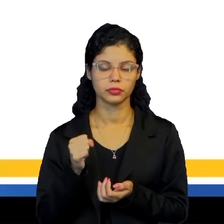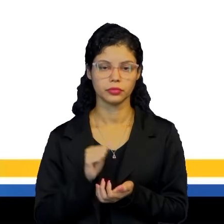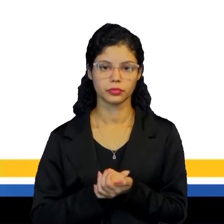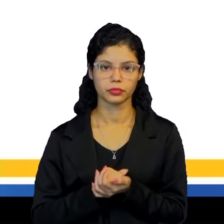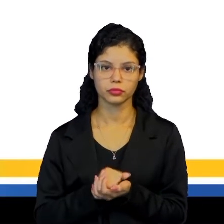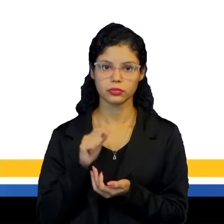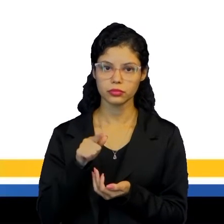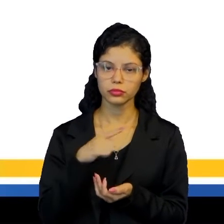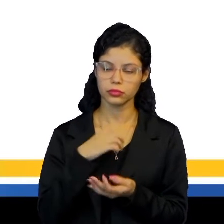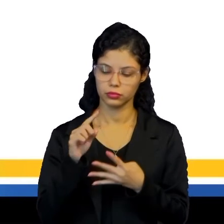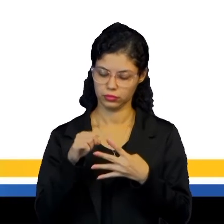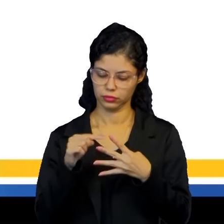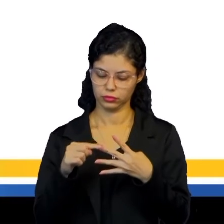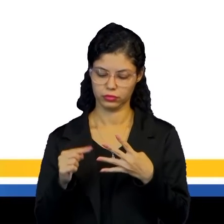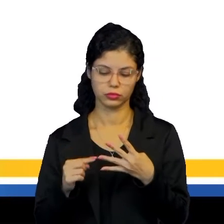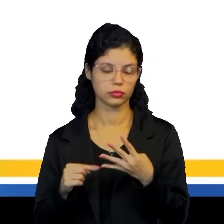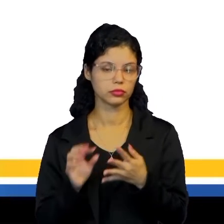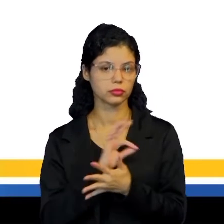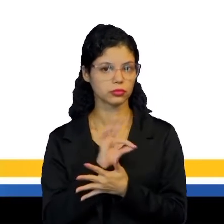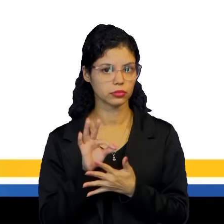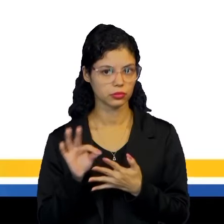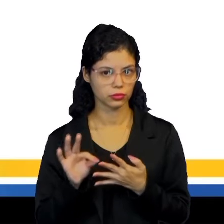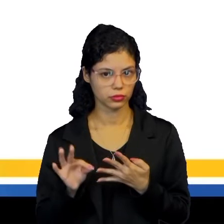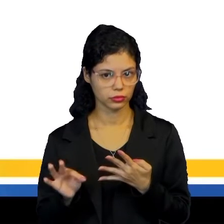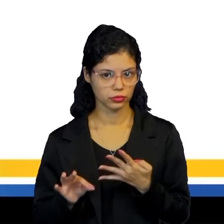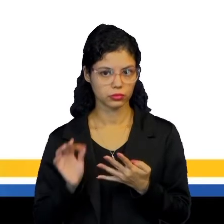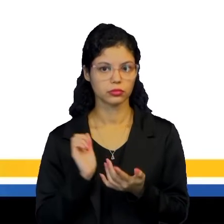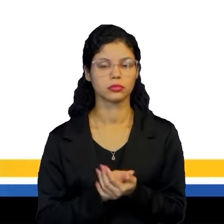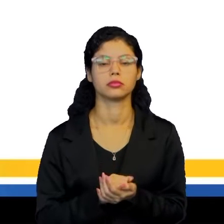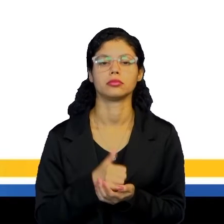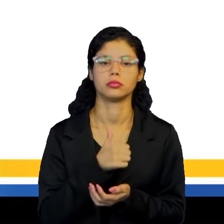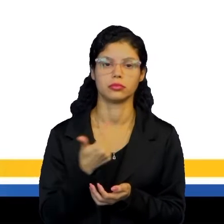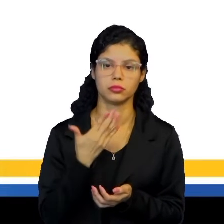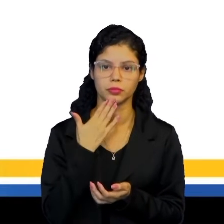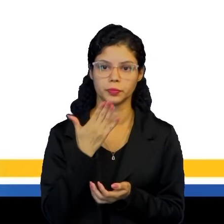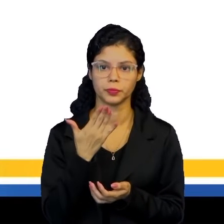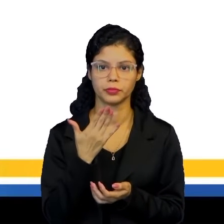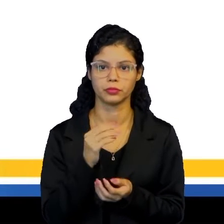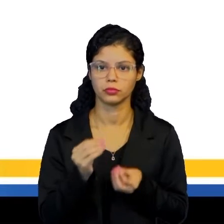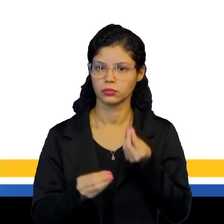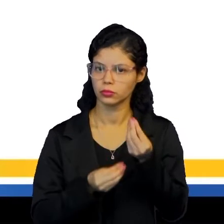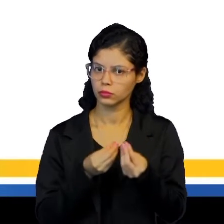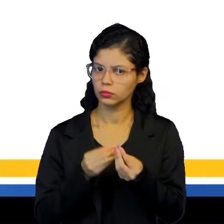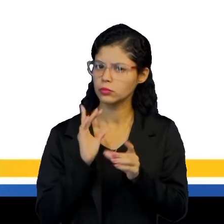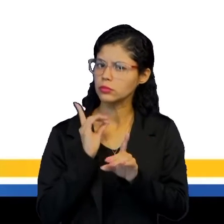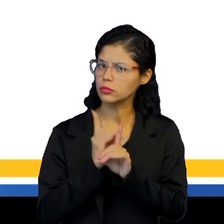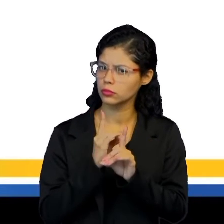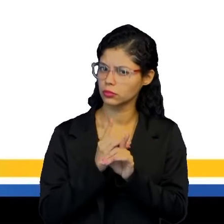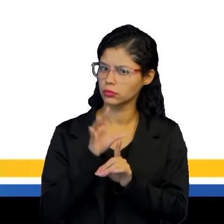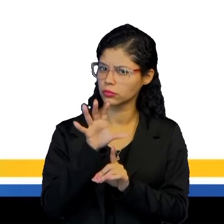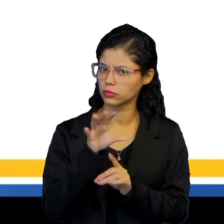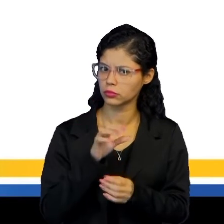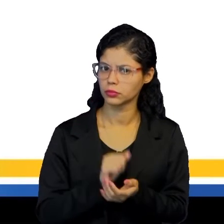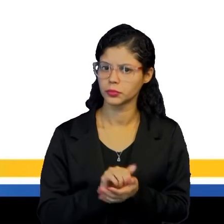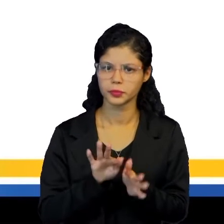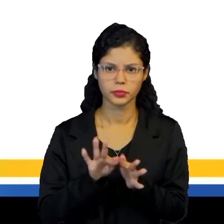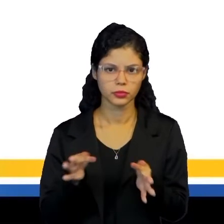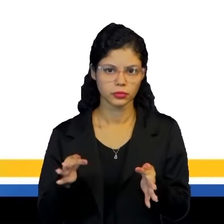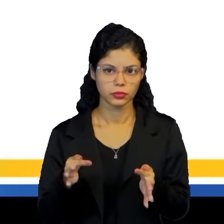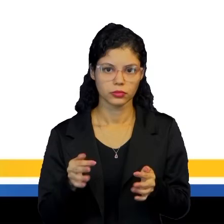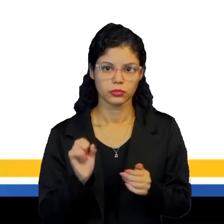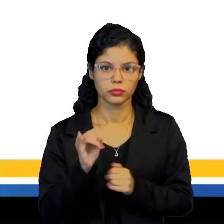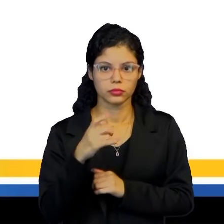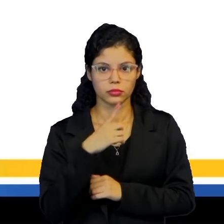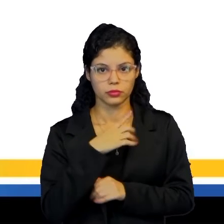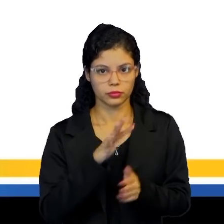temos aí 4 elementos. Ele pediu 12. Como é que eu vou achar isso? Simples. Se